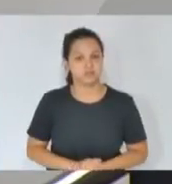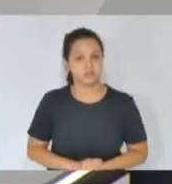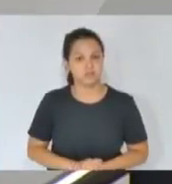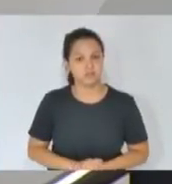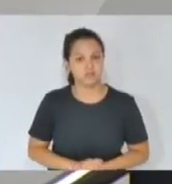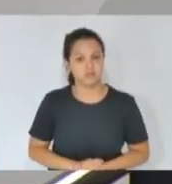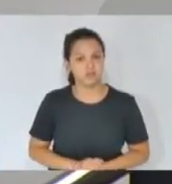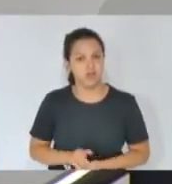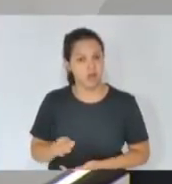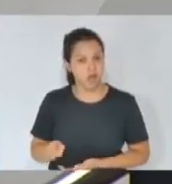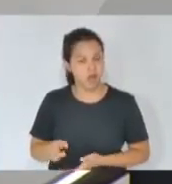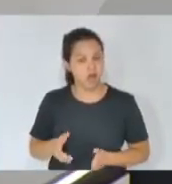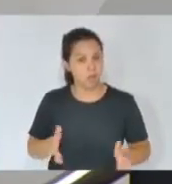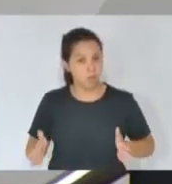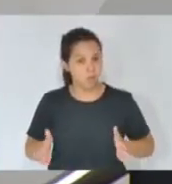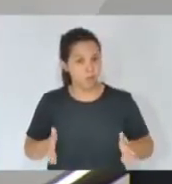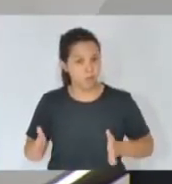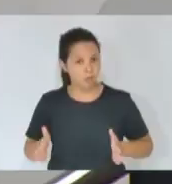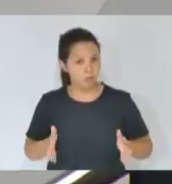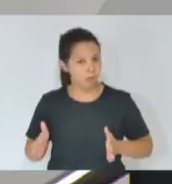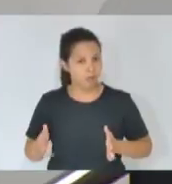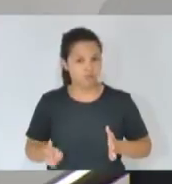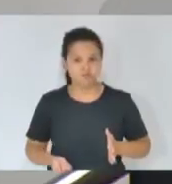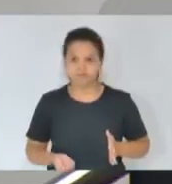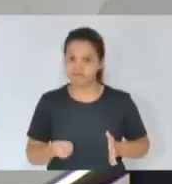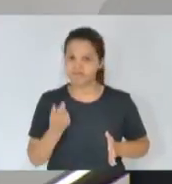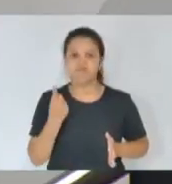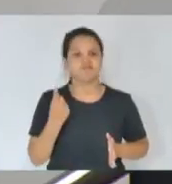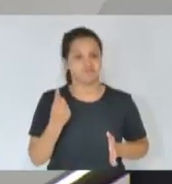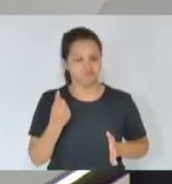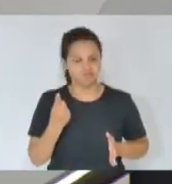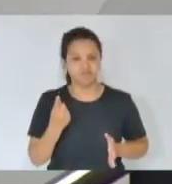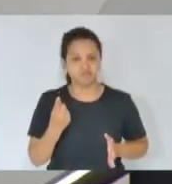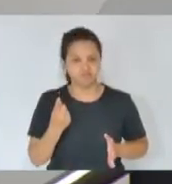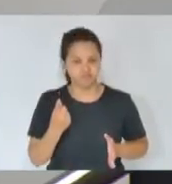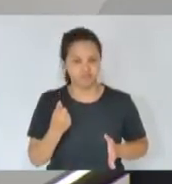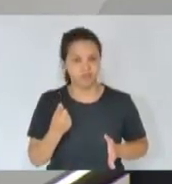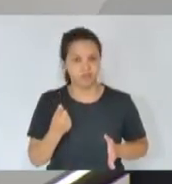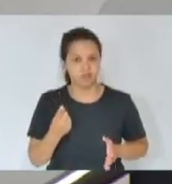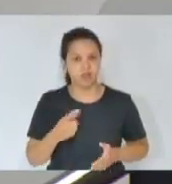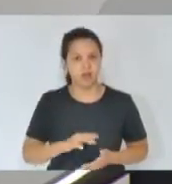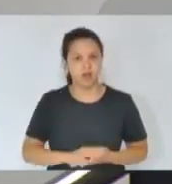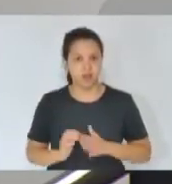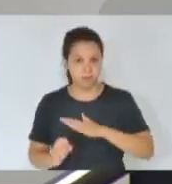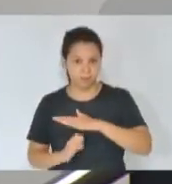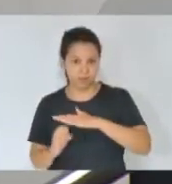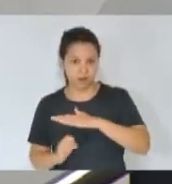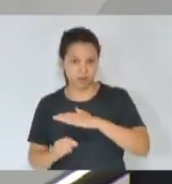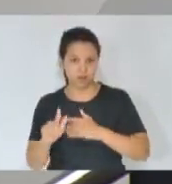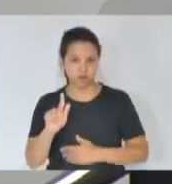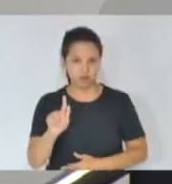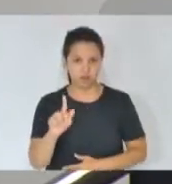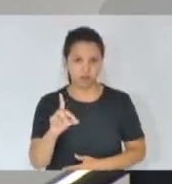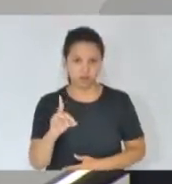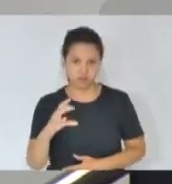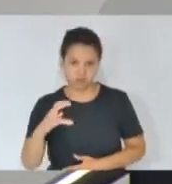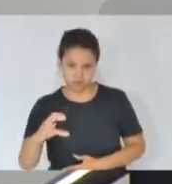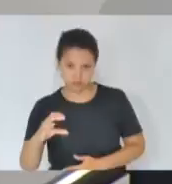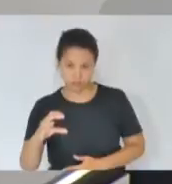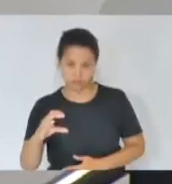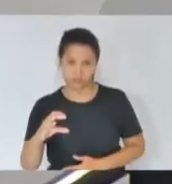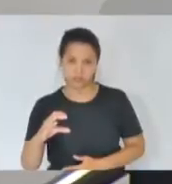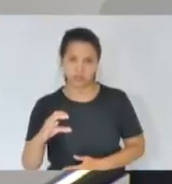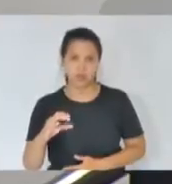está vivendo uma situação atípica com a empresa GDC. A